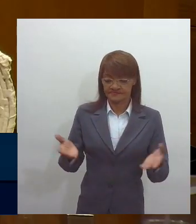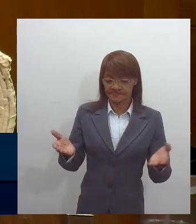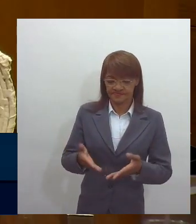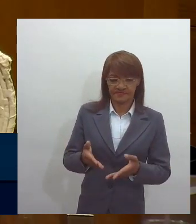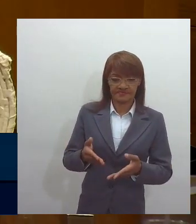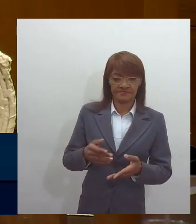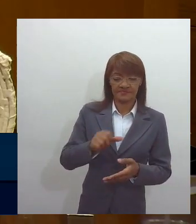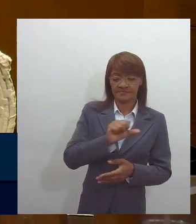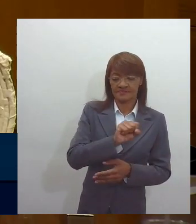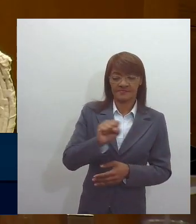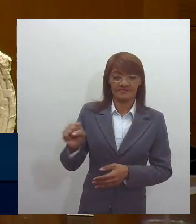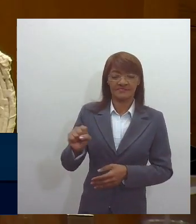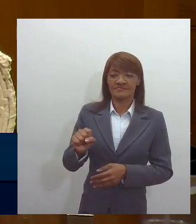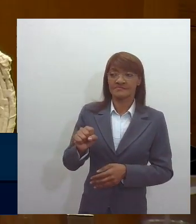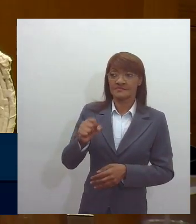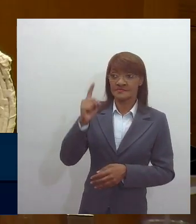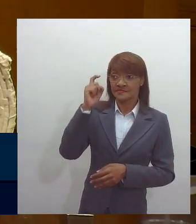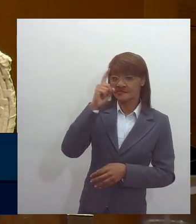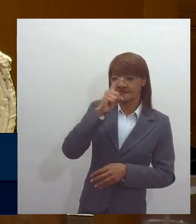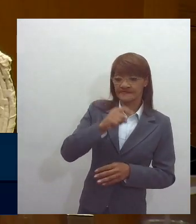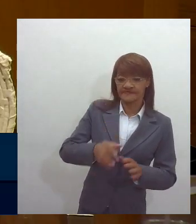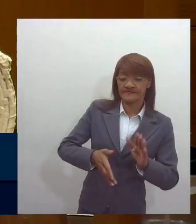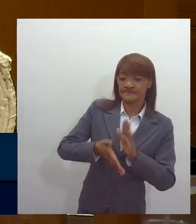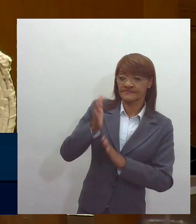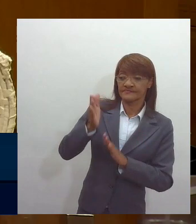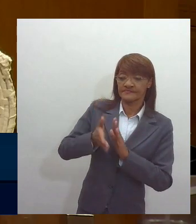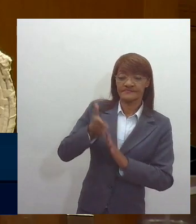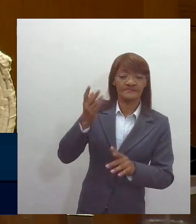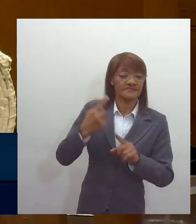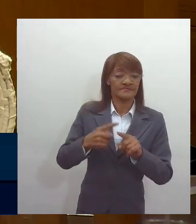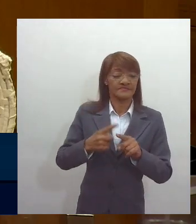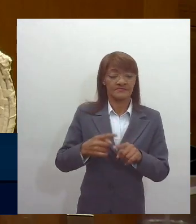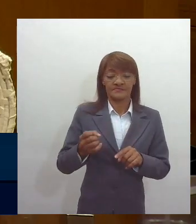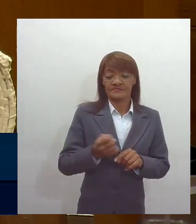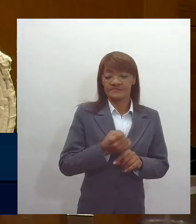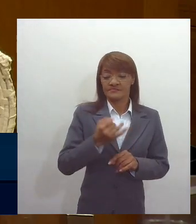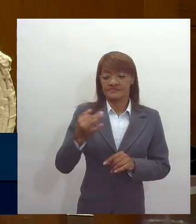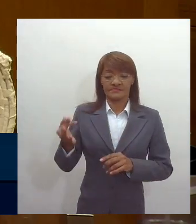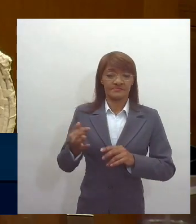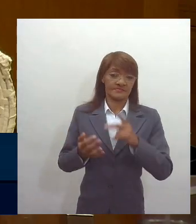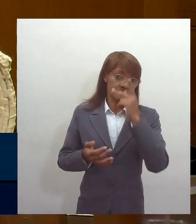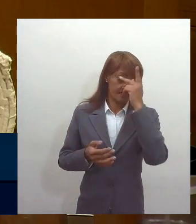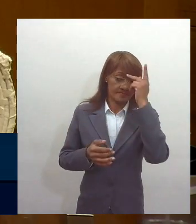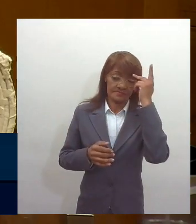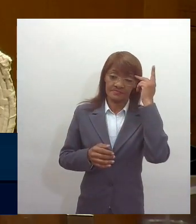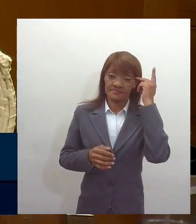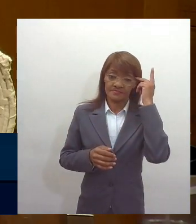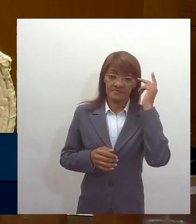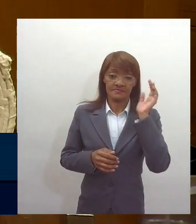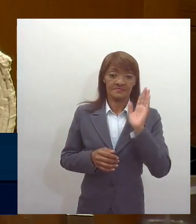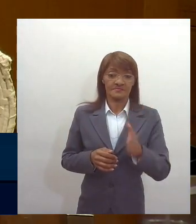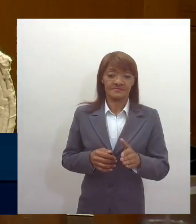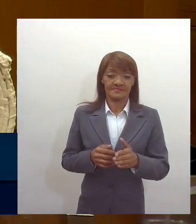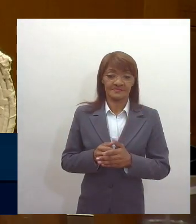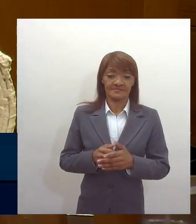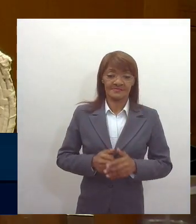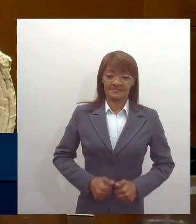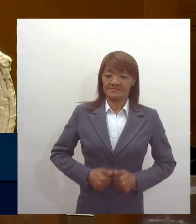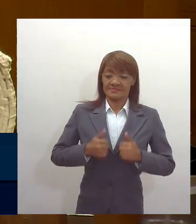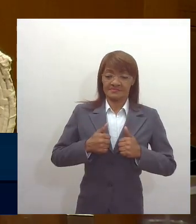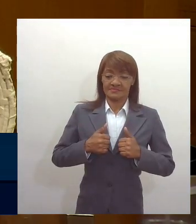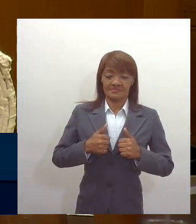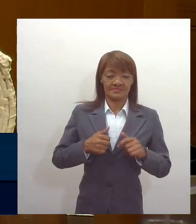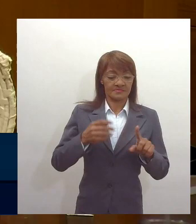das demandas, principalmente está chegando, né, as comemorações do orgulho LGBT, né, no próximo mês tem o Dia